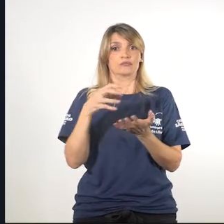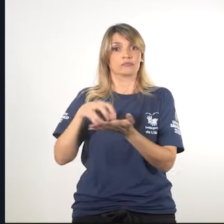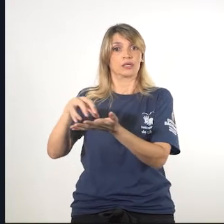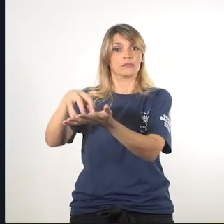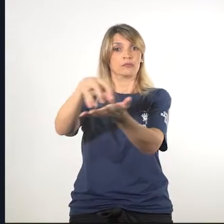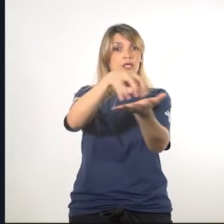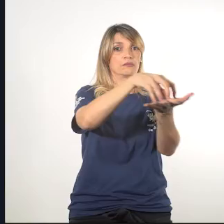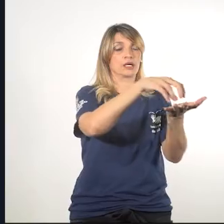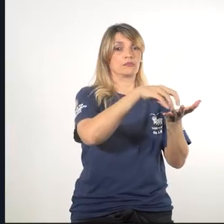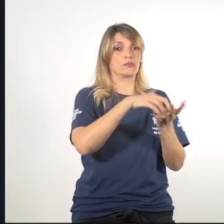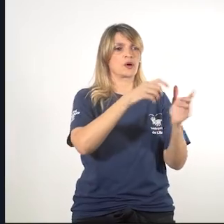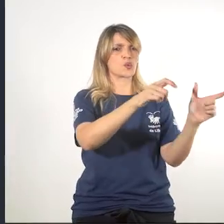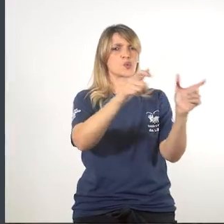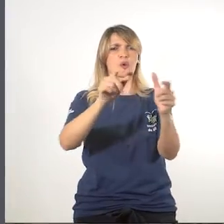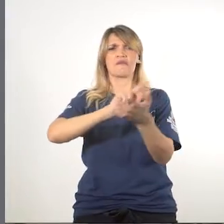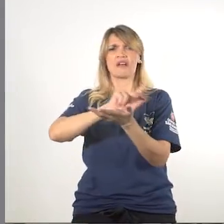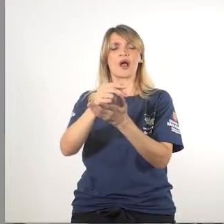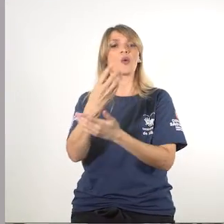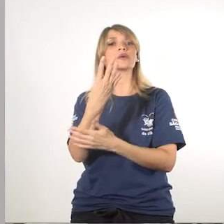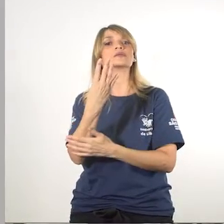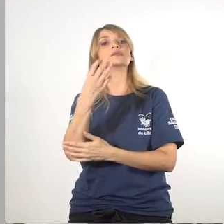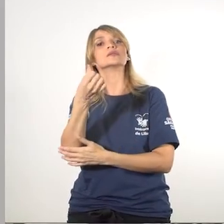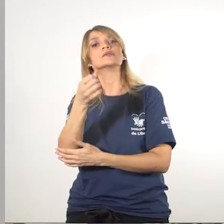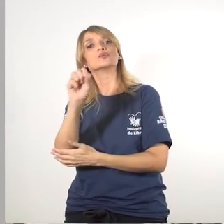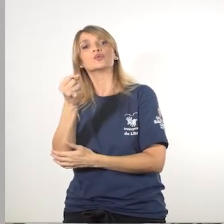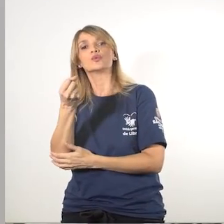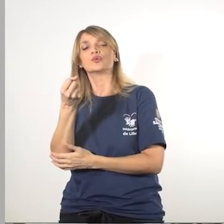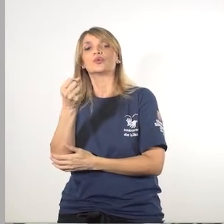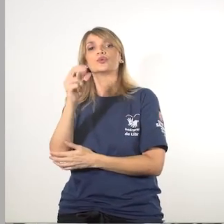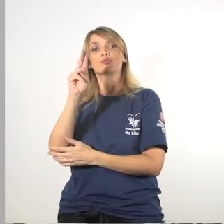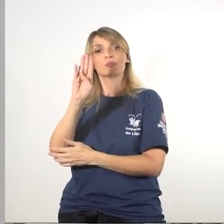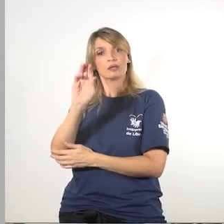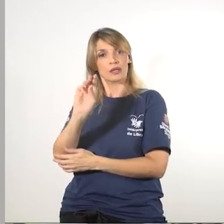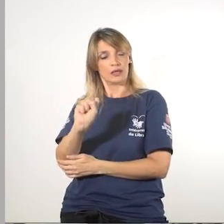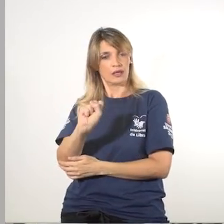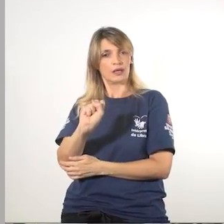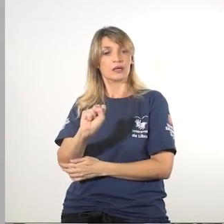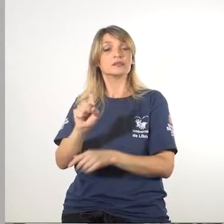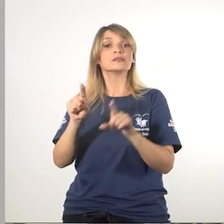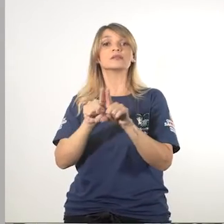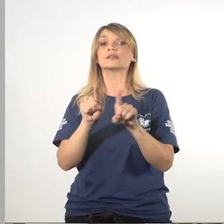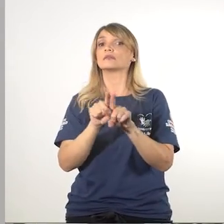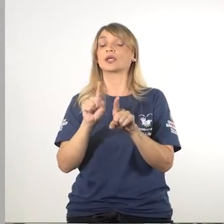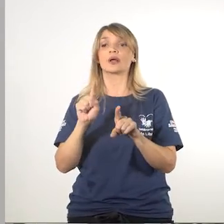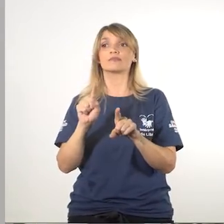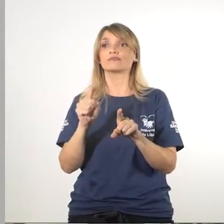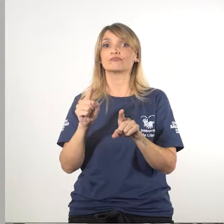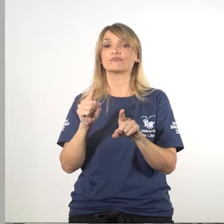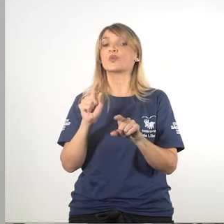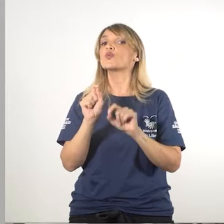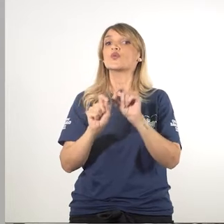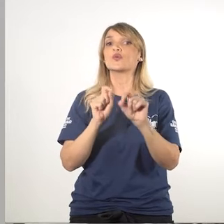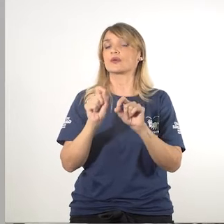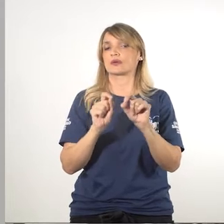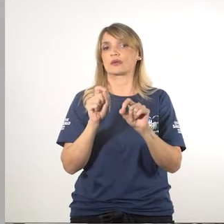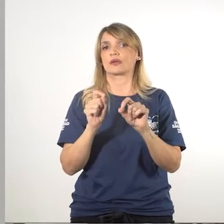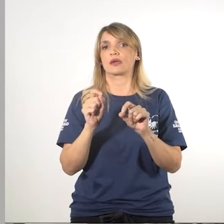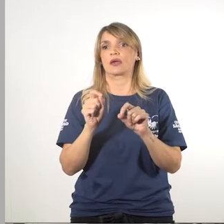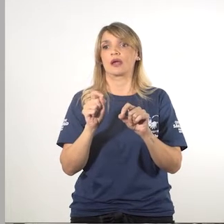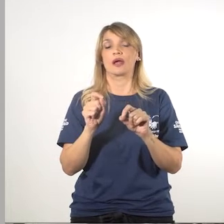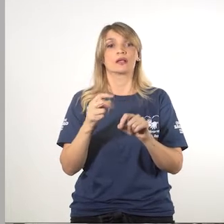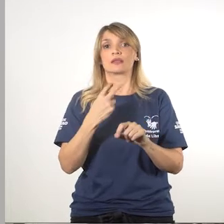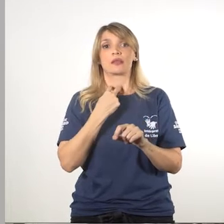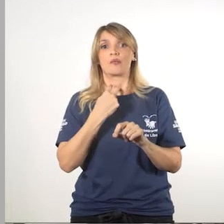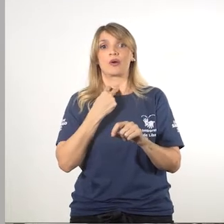nas 468 unidades básicas de saúde, e a ideia é exatamente que a gente não faça